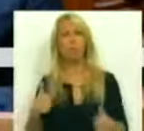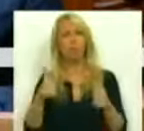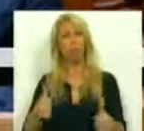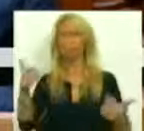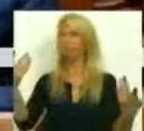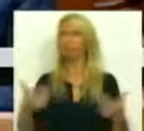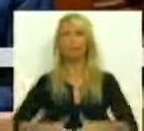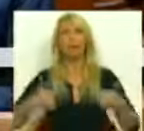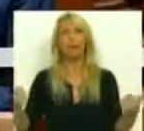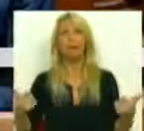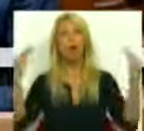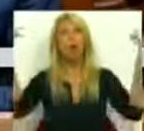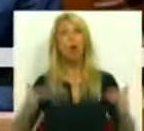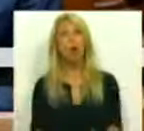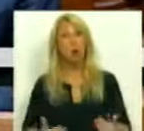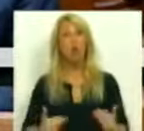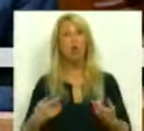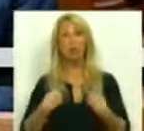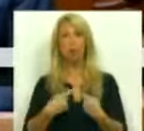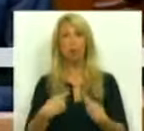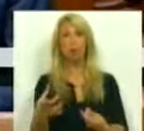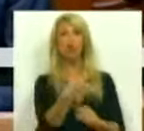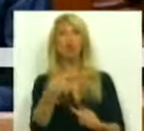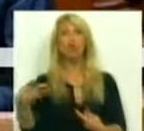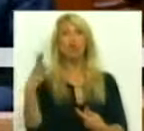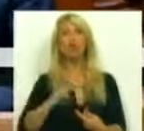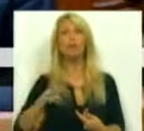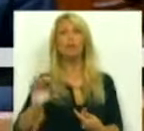redução de custos superior a 900 milhões de euros.